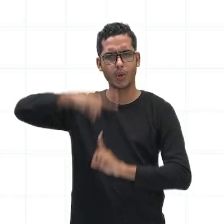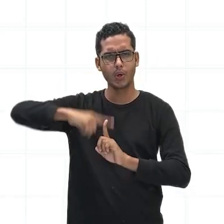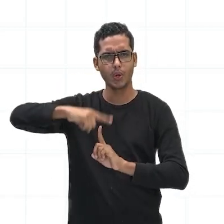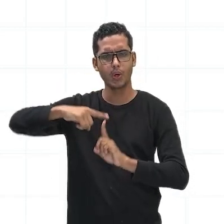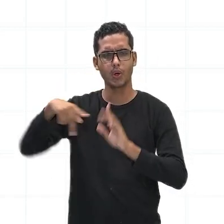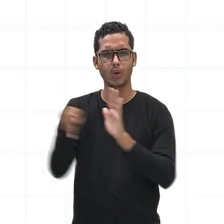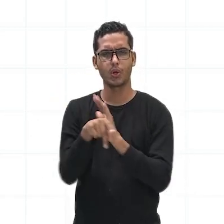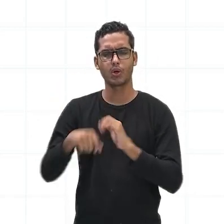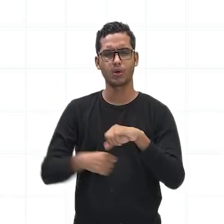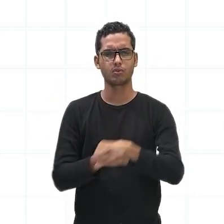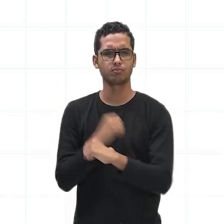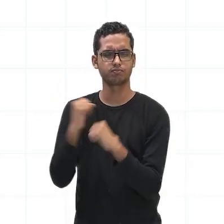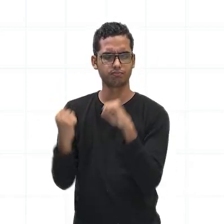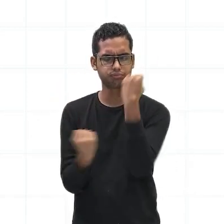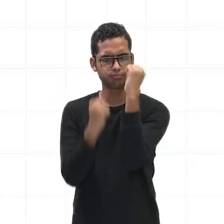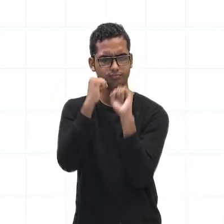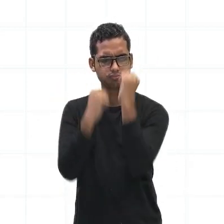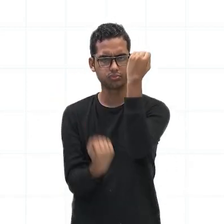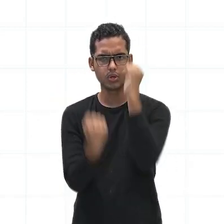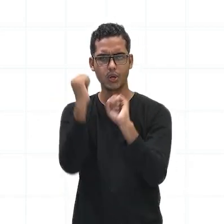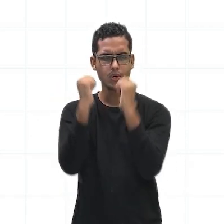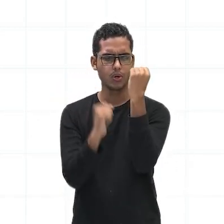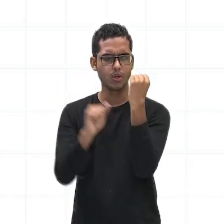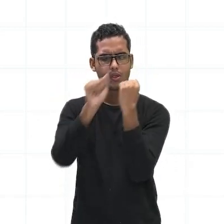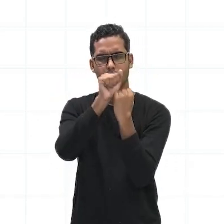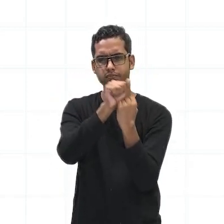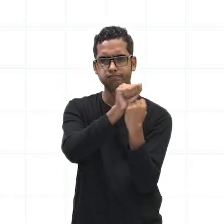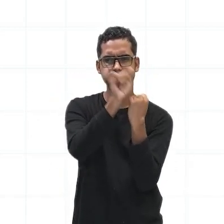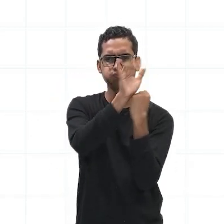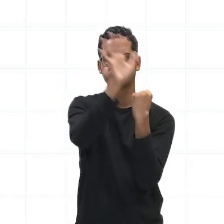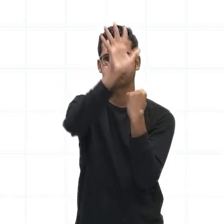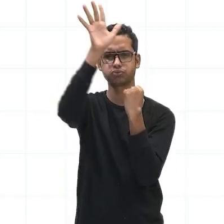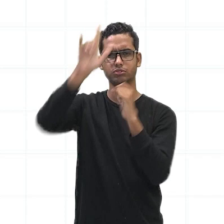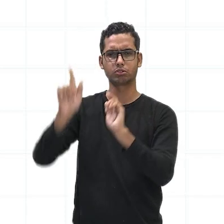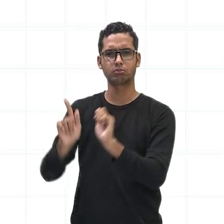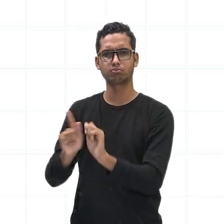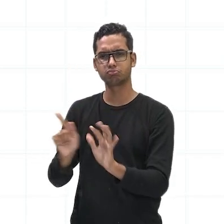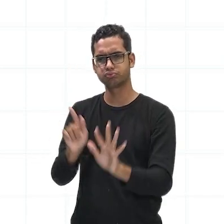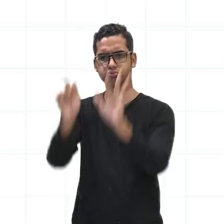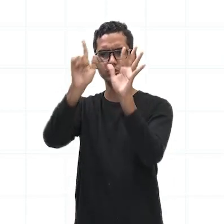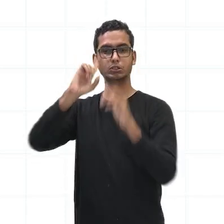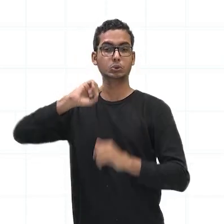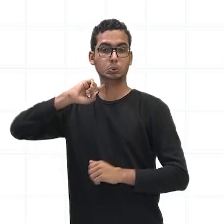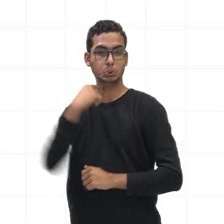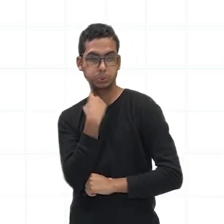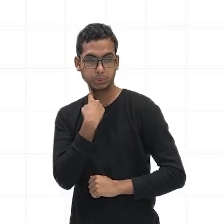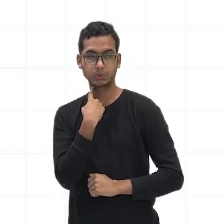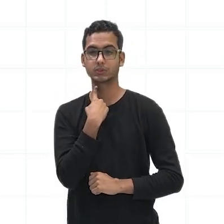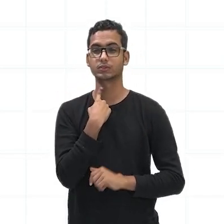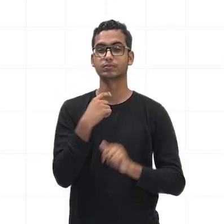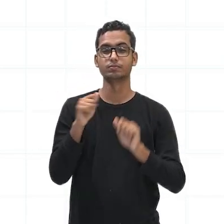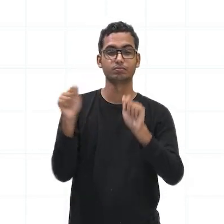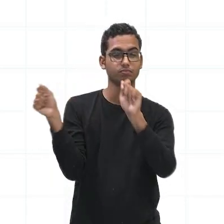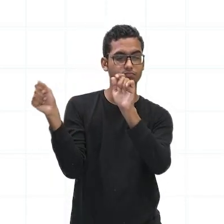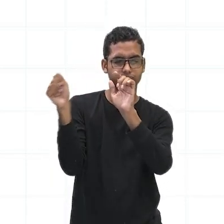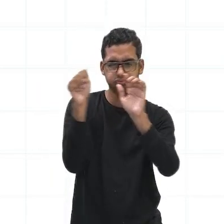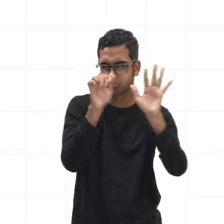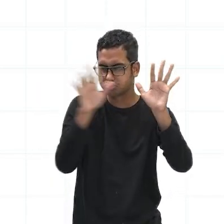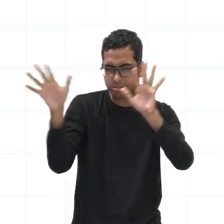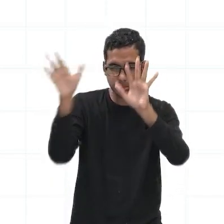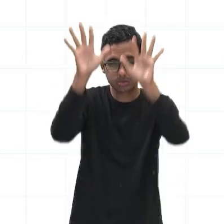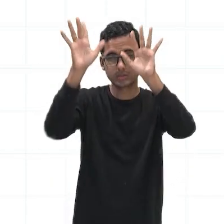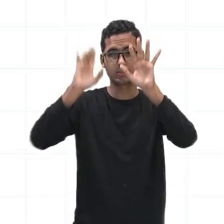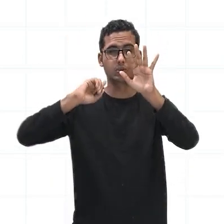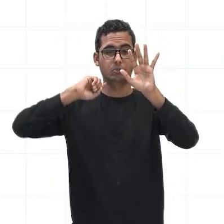está lançando aí no ar atmosférico gases, né, poluentes através dessas fumaças aí dessas chaminés.